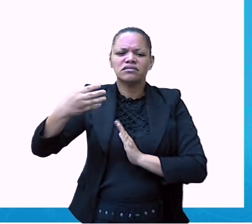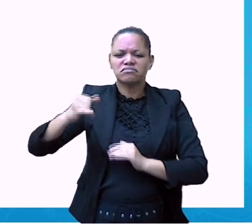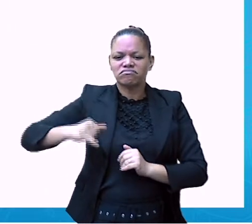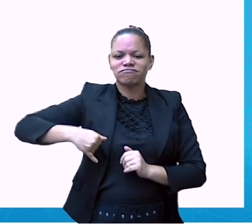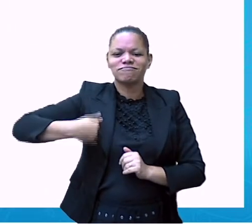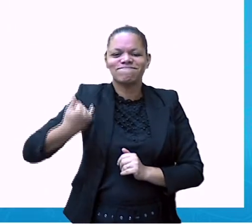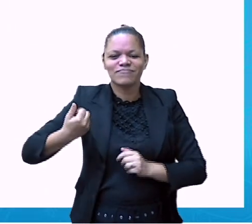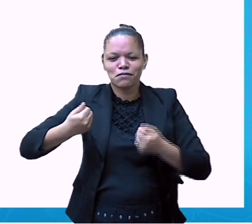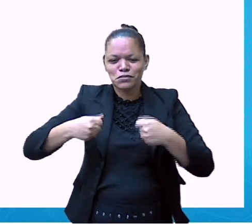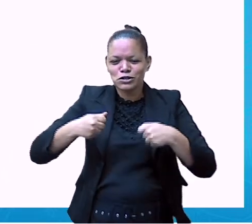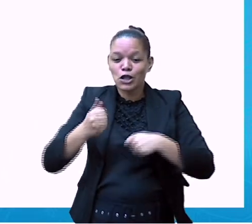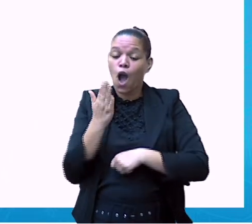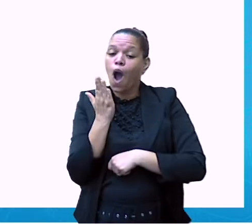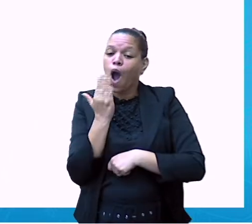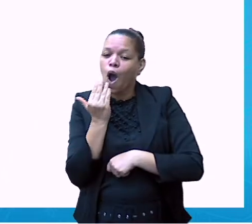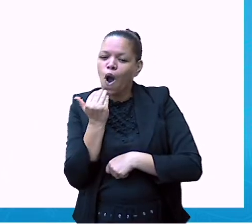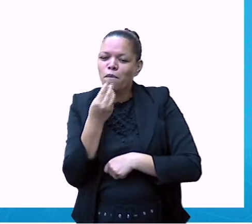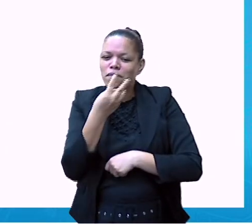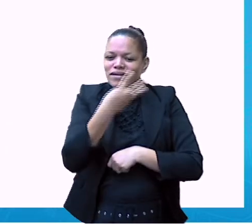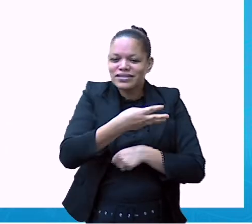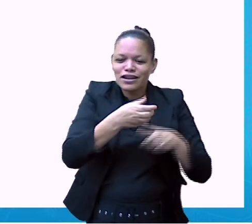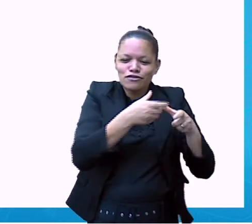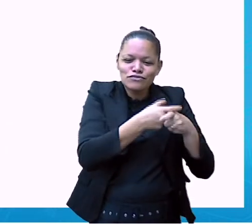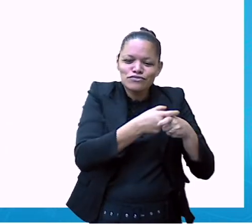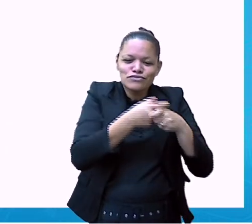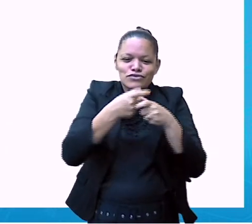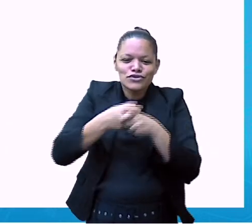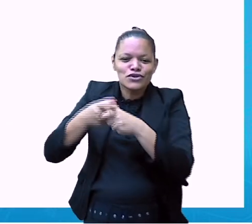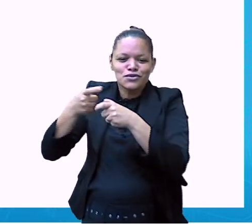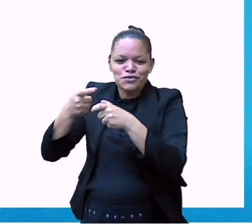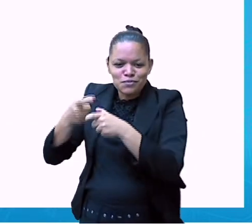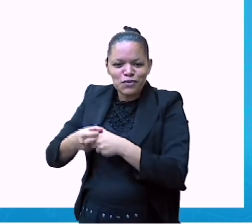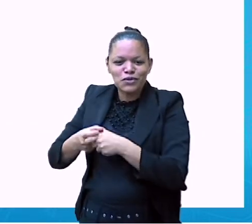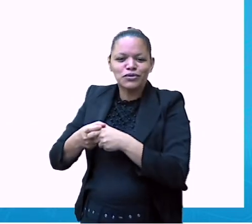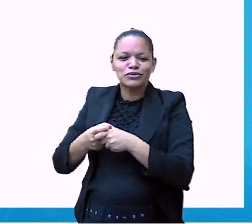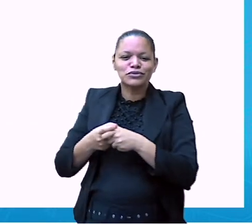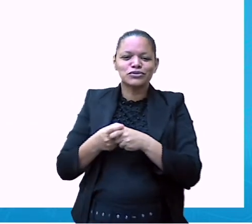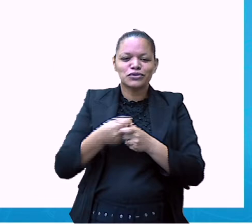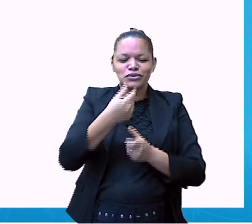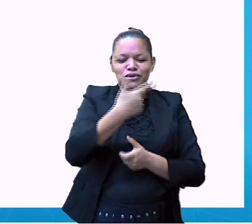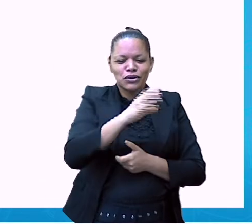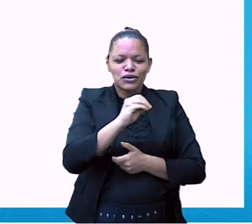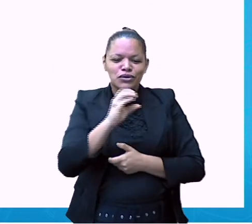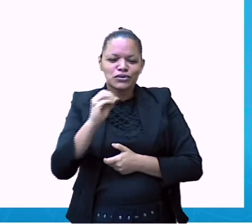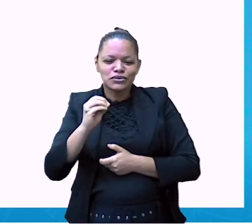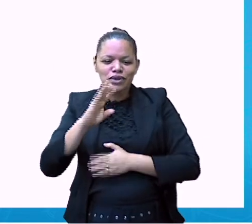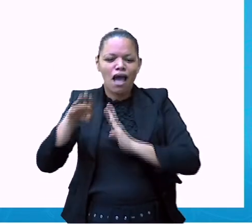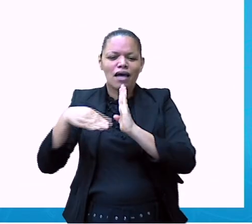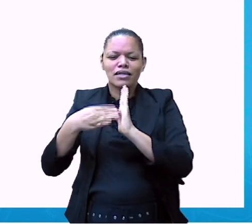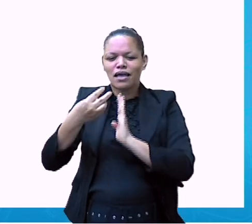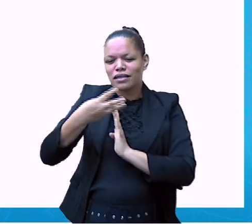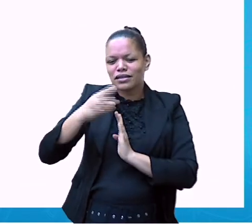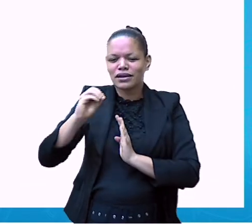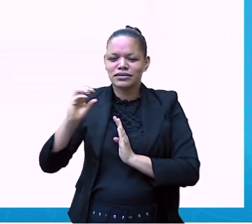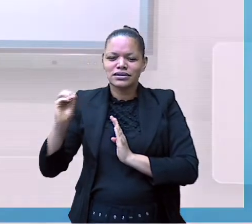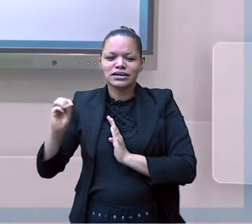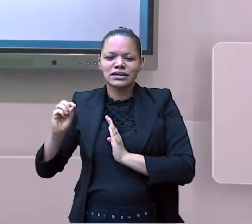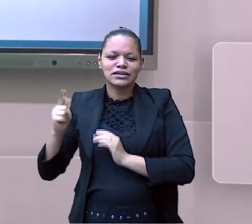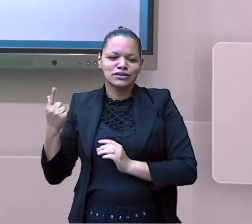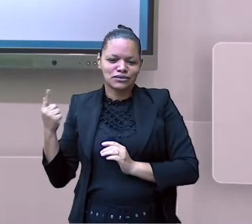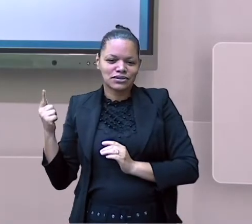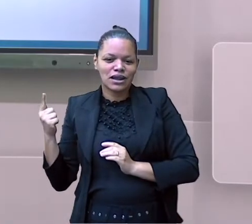médio de 3 a 5 porções diárias ou 400 gramas